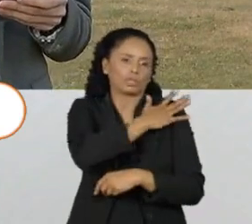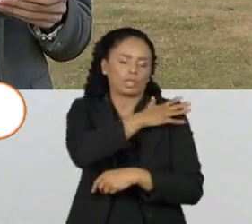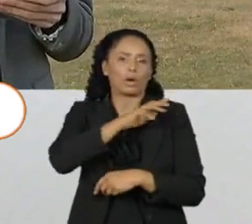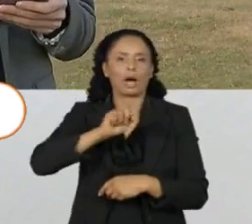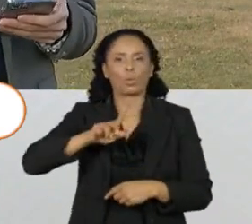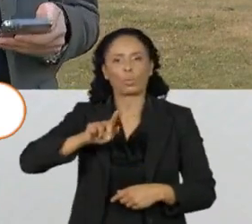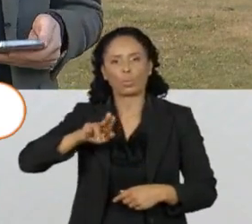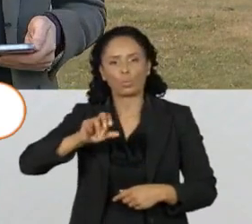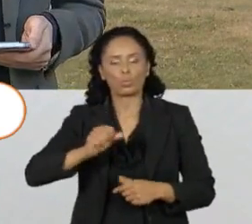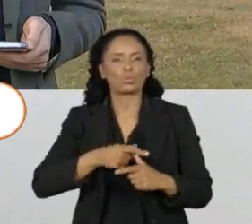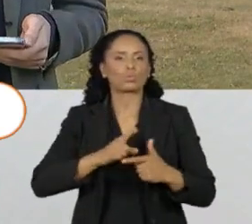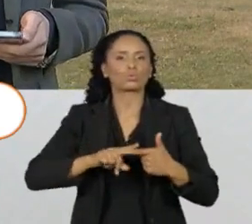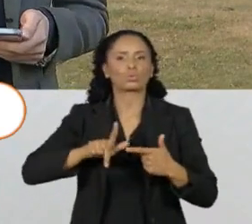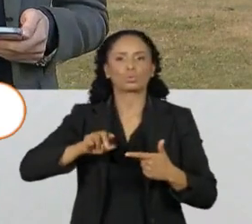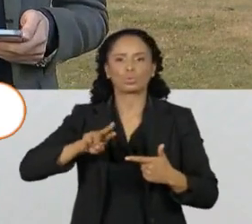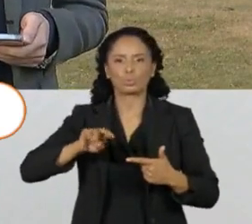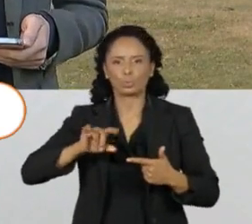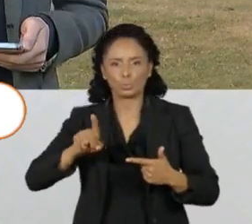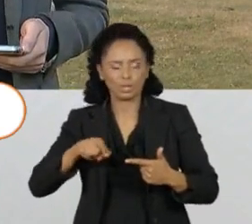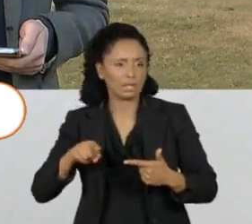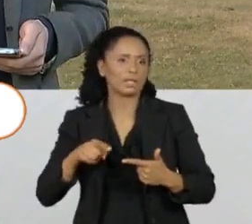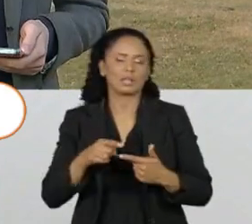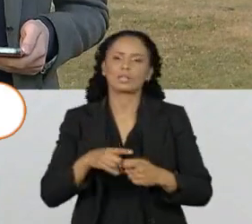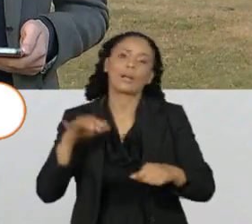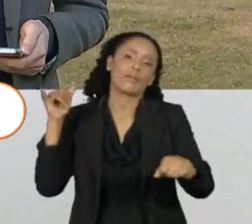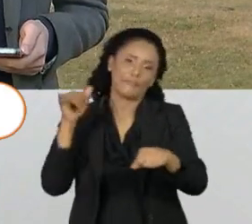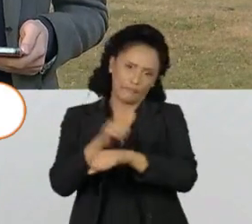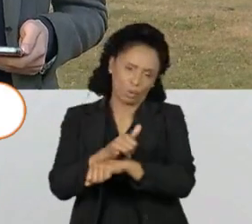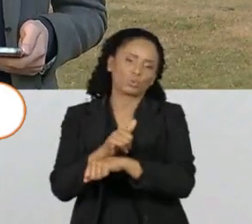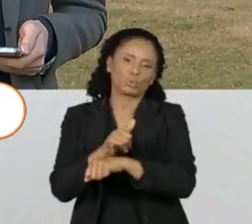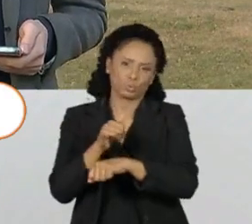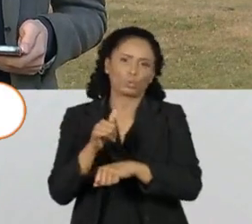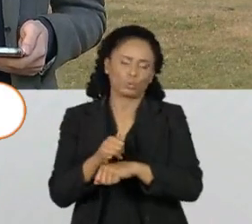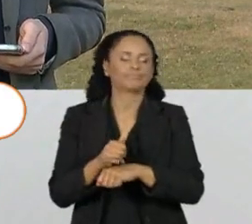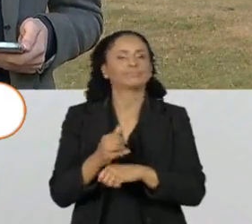Luiz Eduardo Ramos, que estiveram ao lado de Bolsonaro durante a sua campanha em 2018.